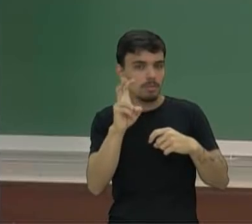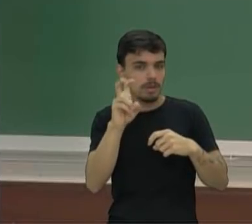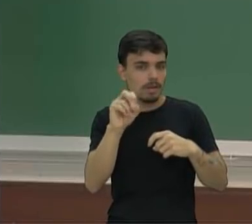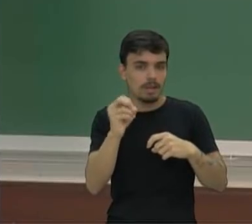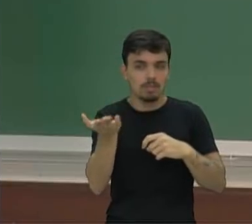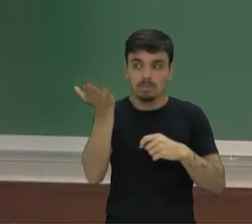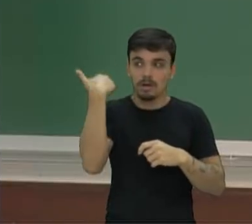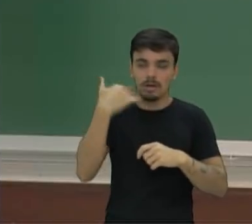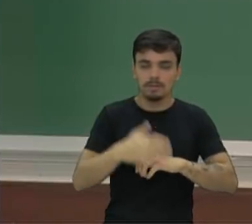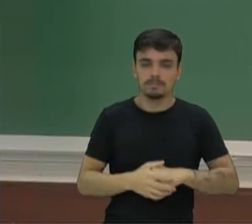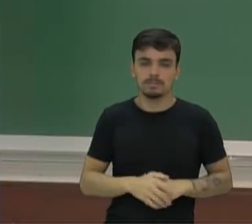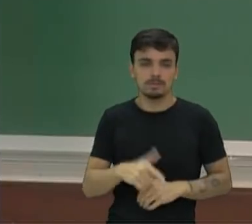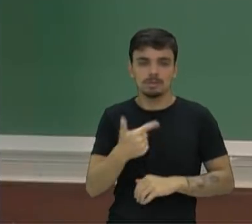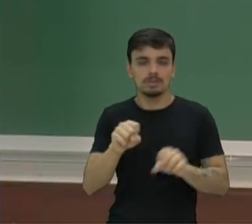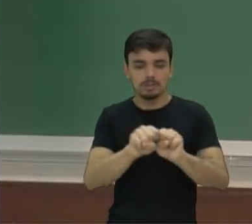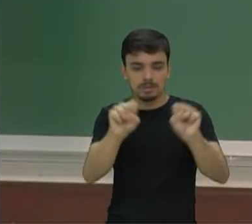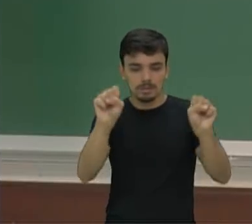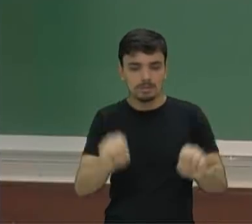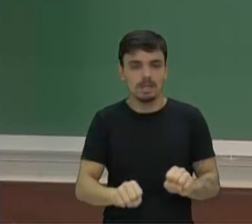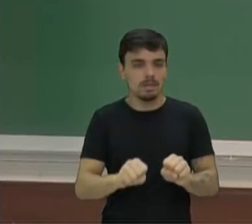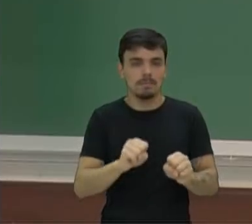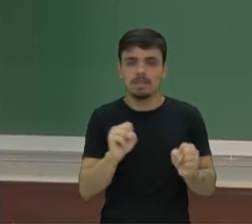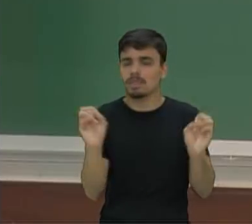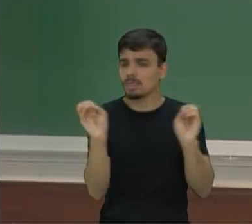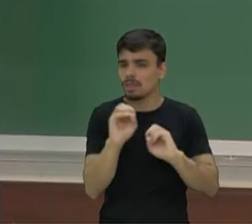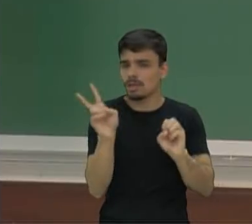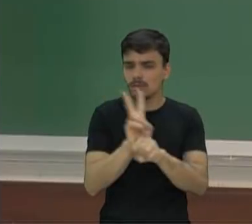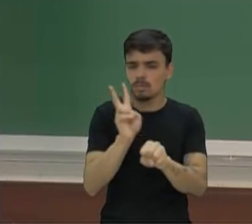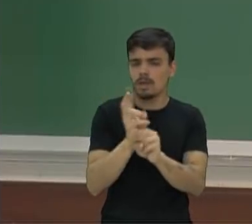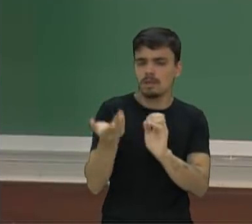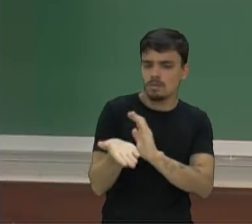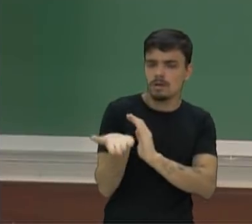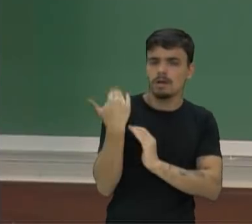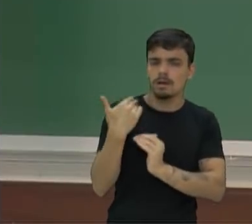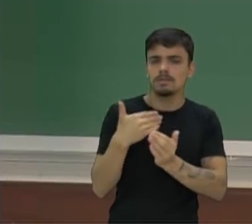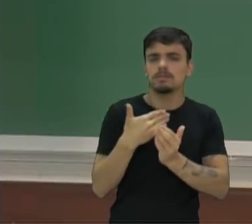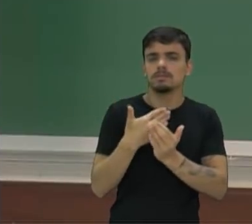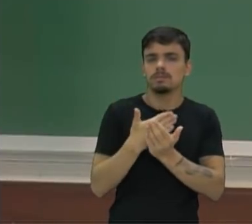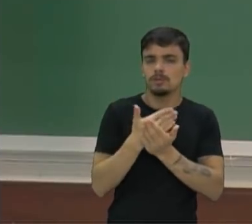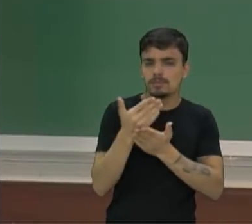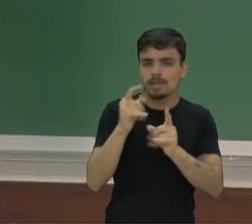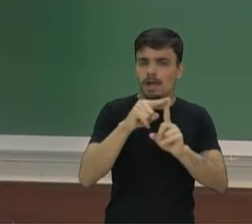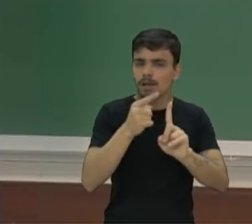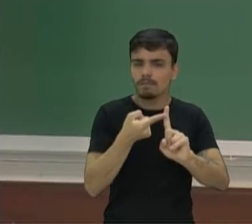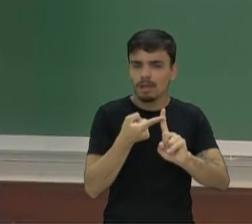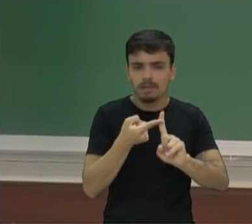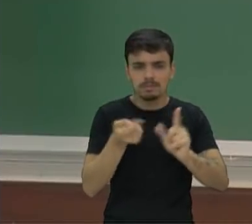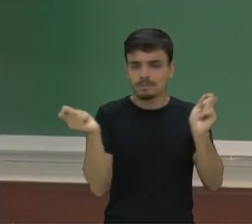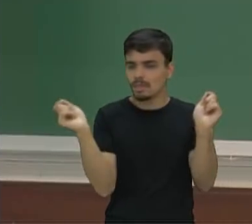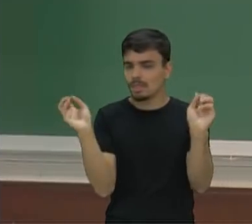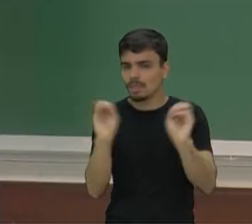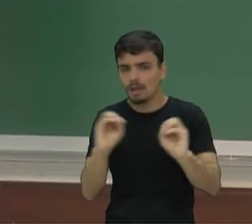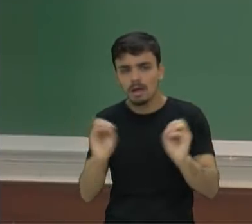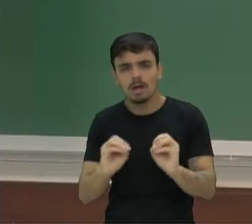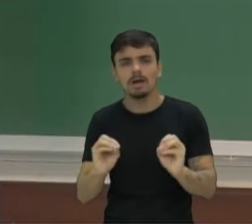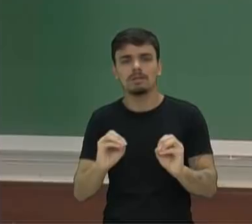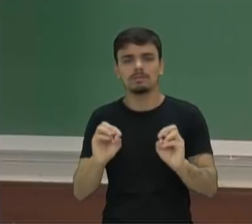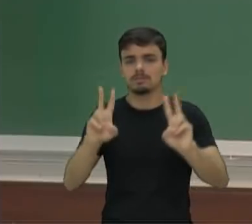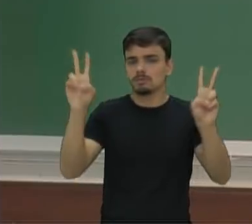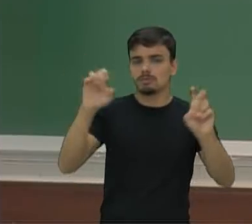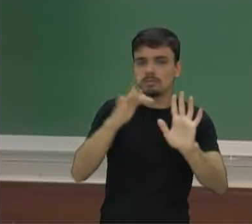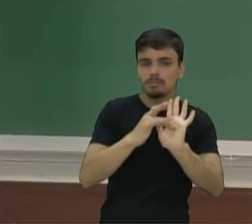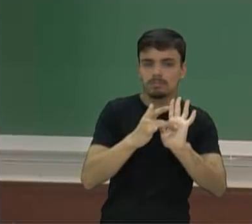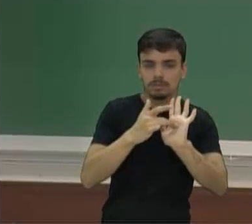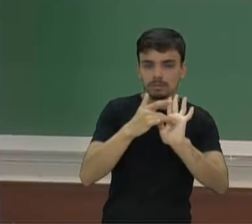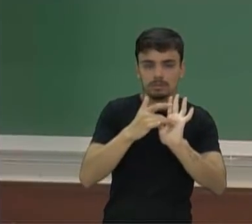que pensar que não tem nenhum sistema de pré-natal ainda, como diz o outro, não dava para acompanhar o nascimento todo, com questão de saúde, como